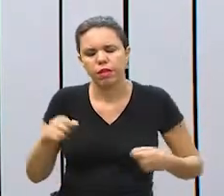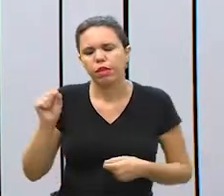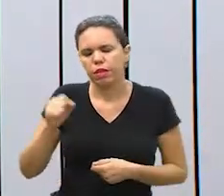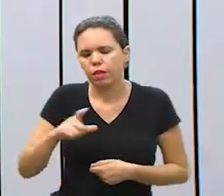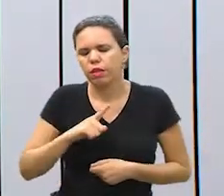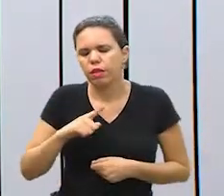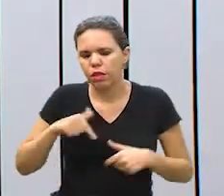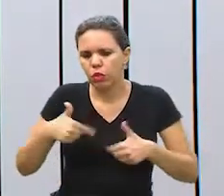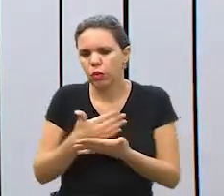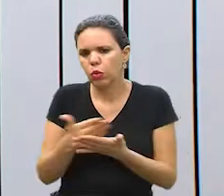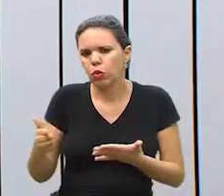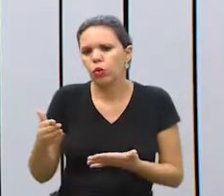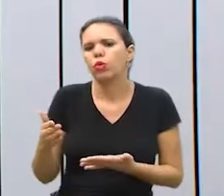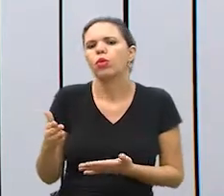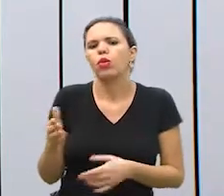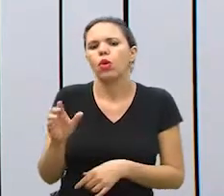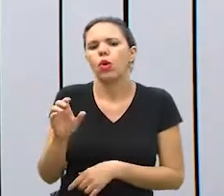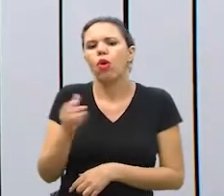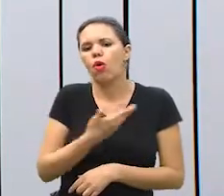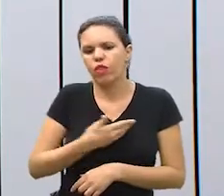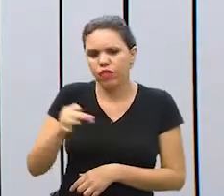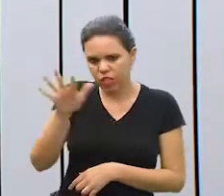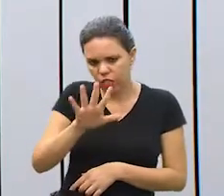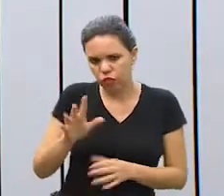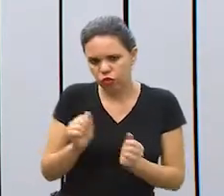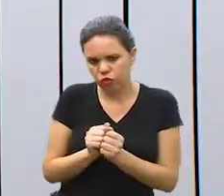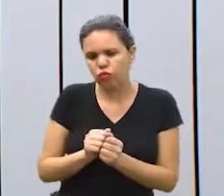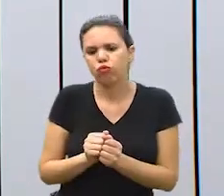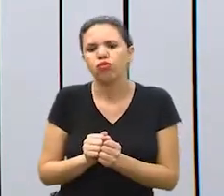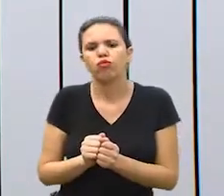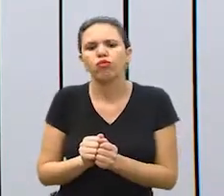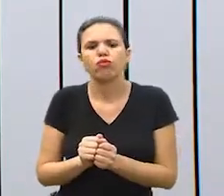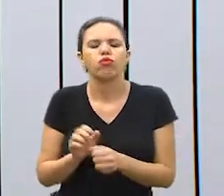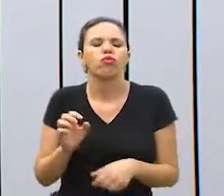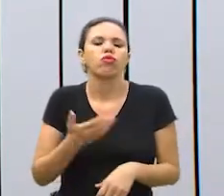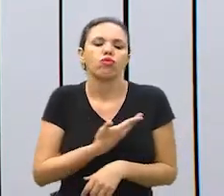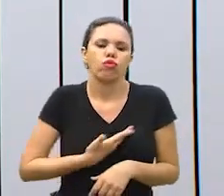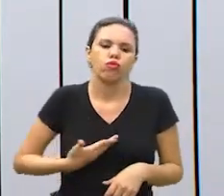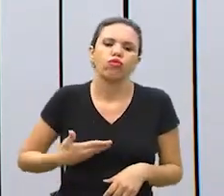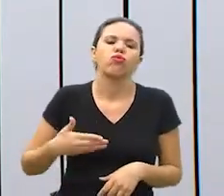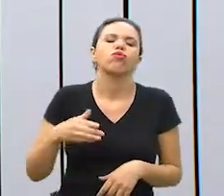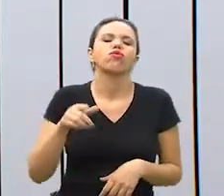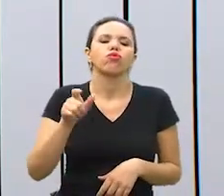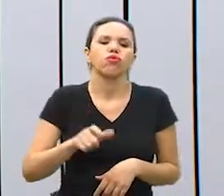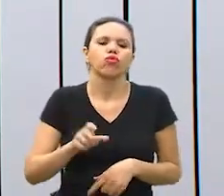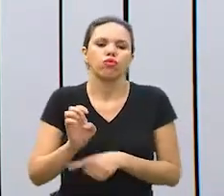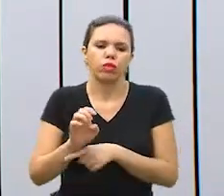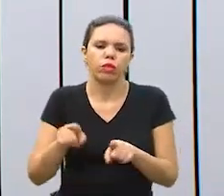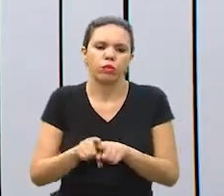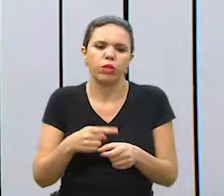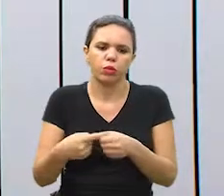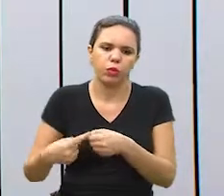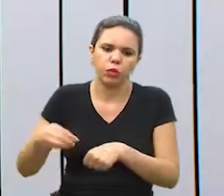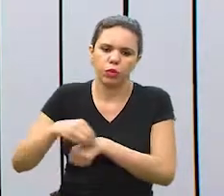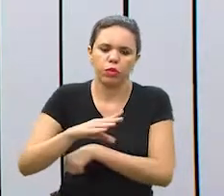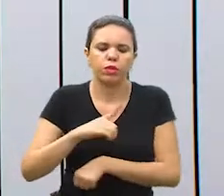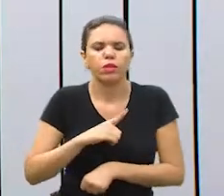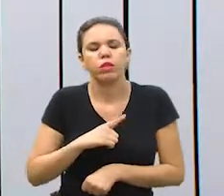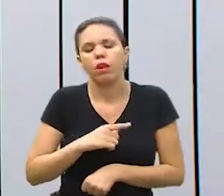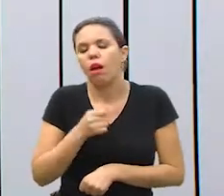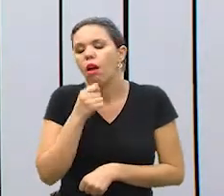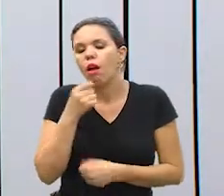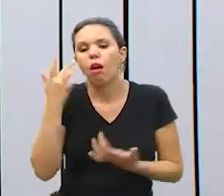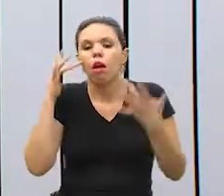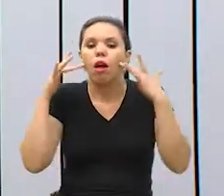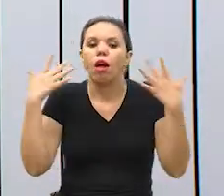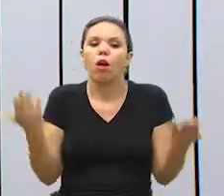ter iniciado no governo central, passado juntamente com os governadores e daí os municípios. Eu acho que nós temos, não sei